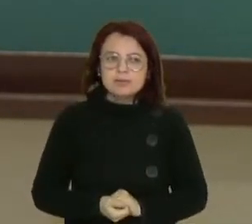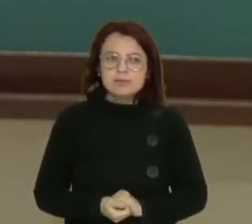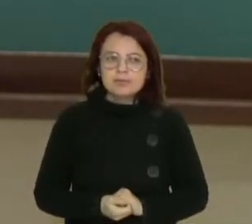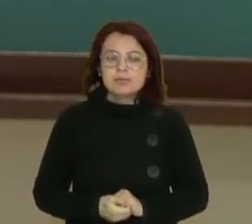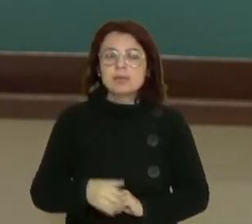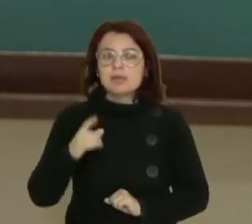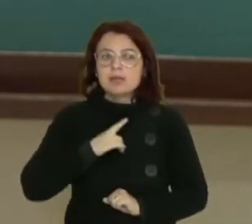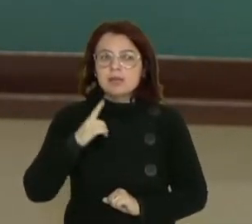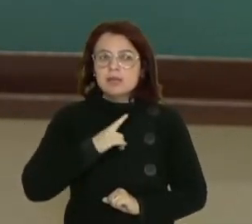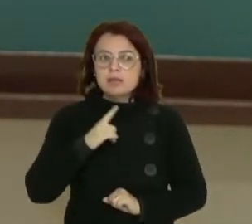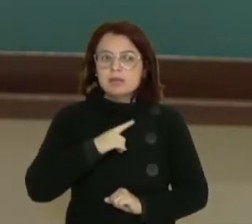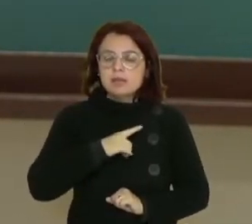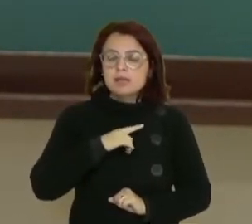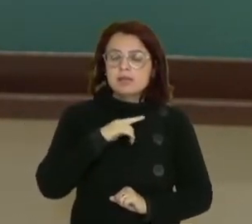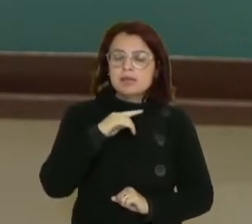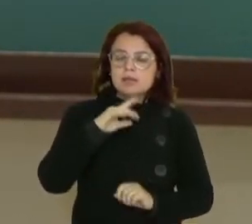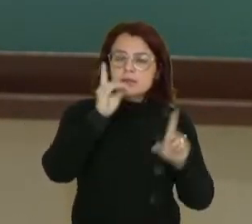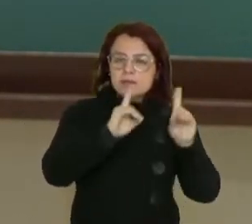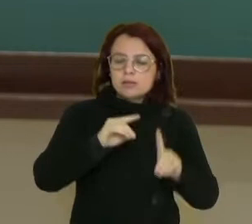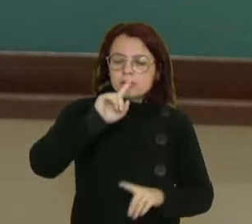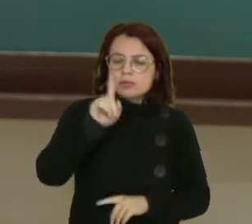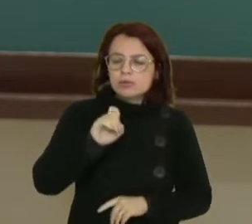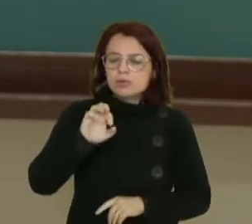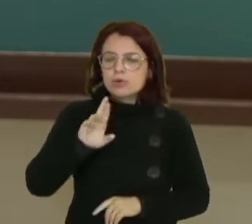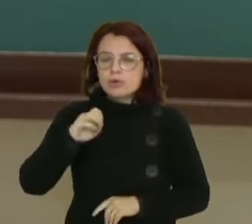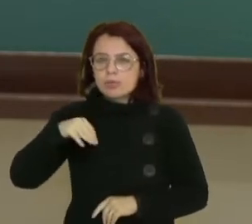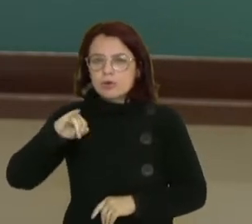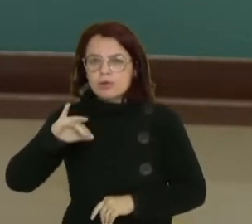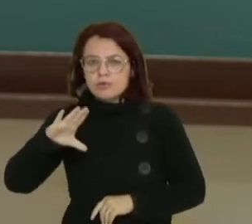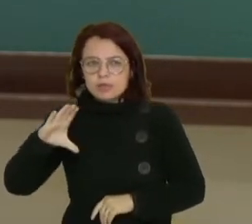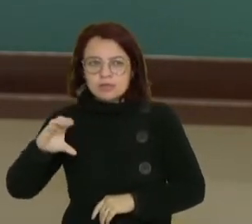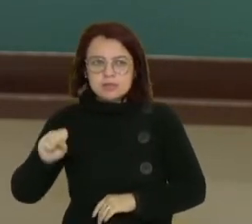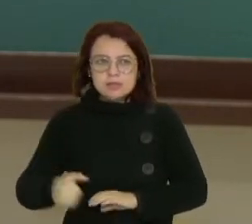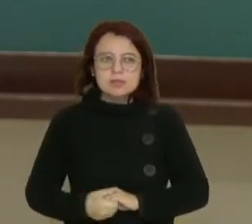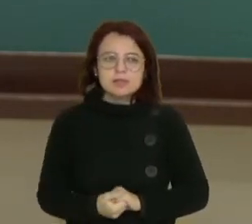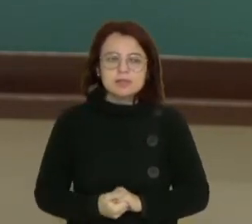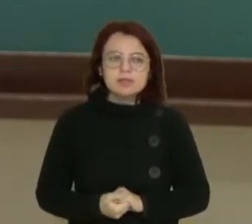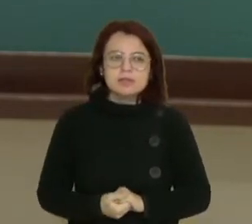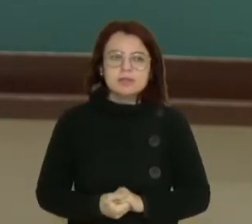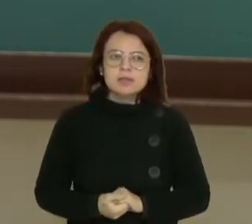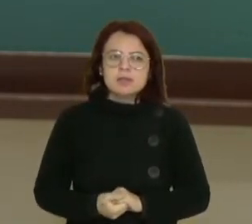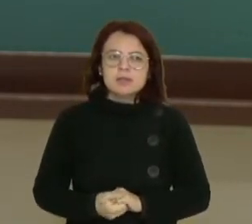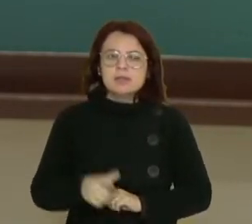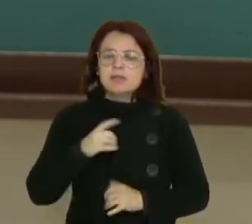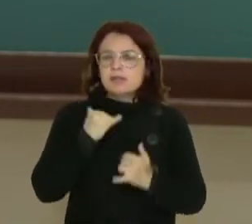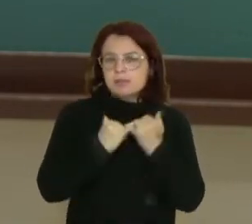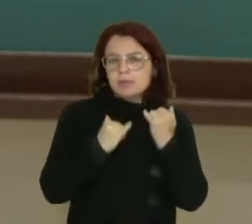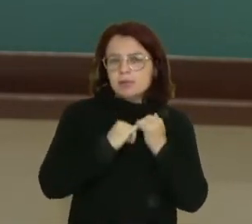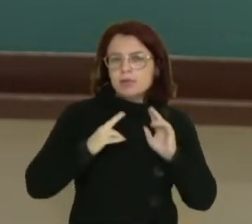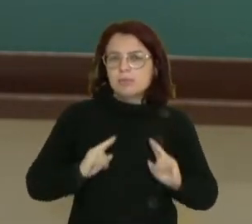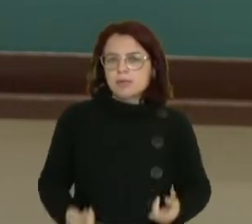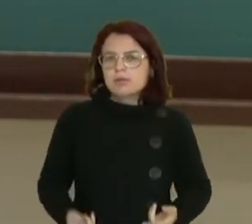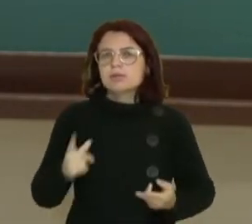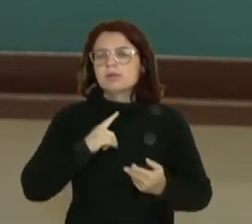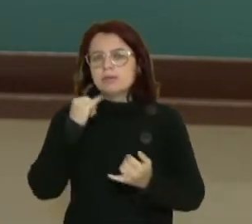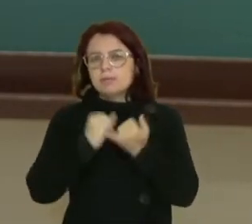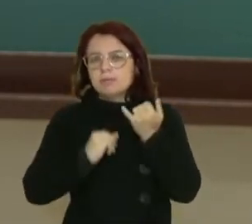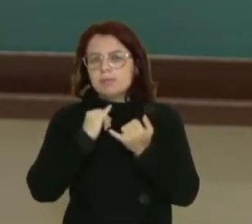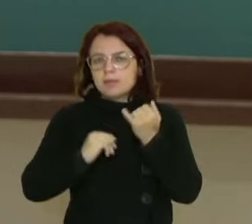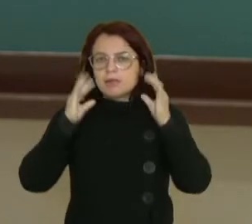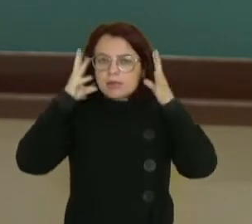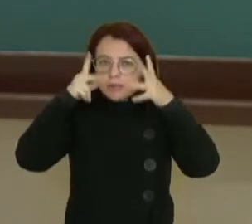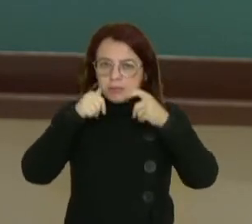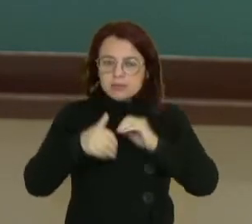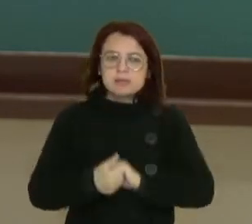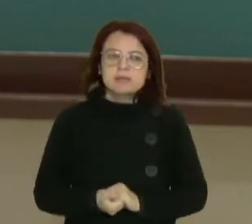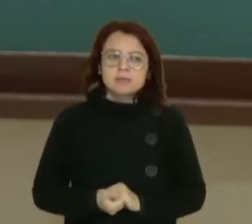eram zoomórficos, então os egípcios tinham sua mitologia. Mas eram deuses zoomórficos, meio humano, meio animais. Os gregos